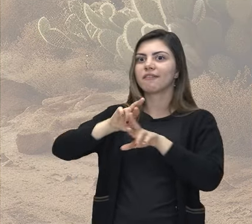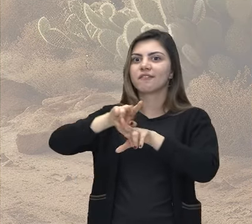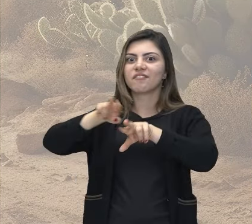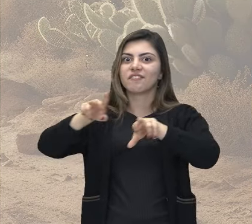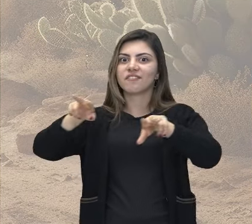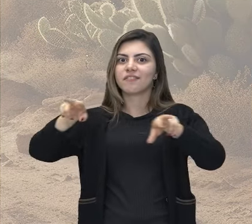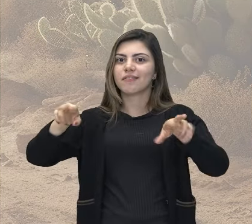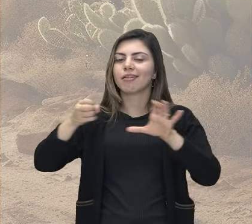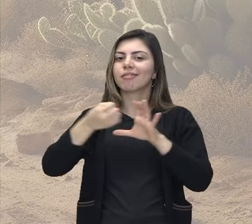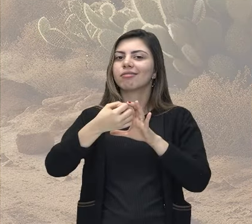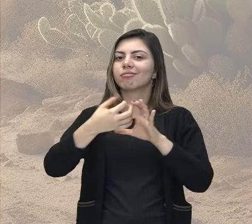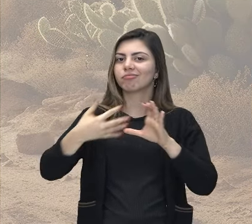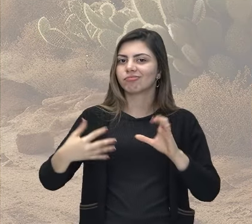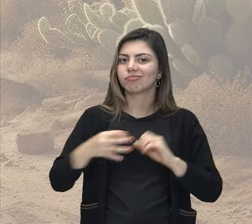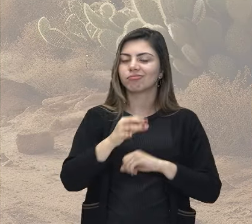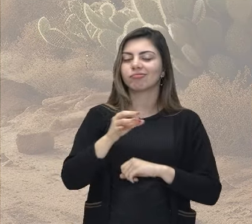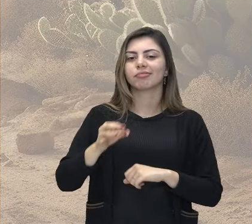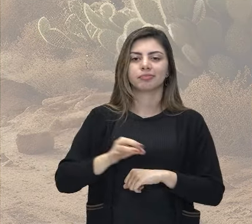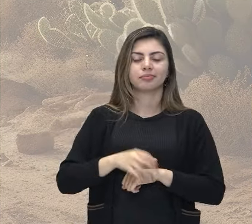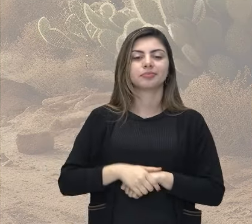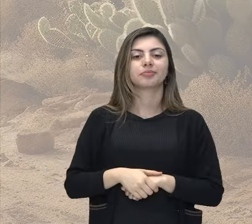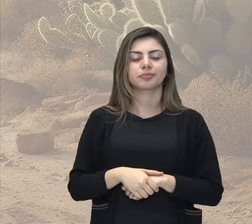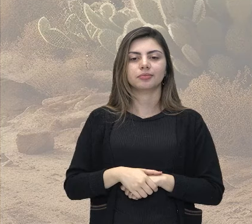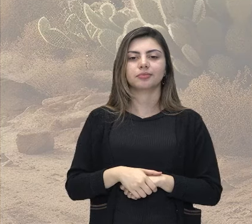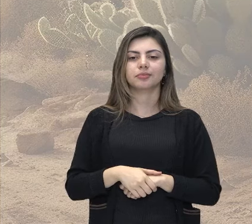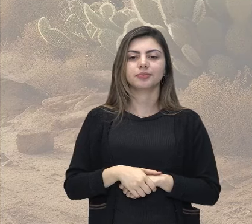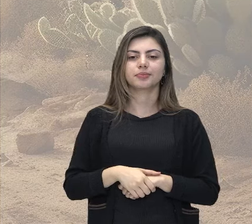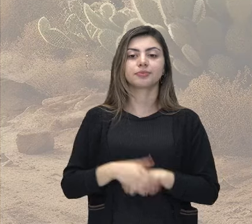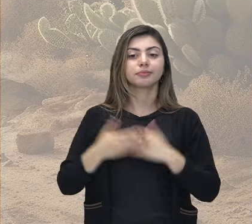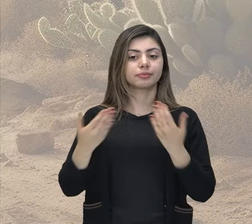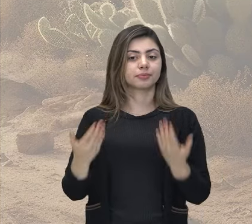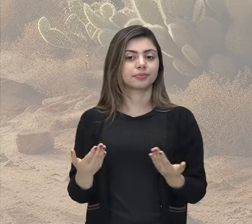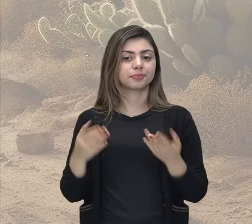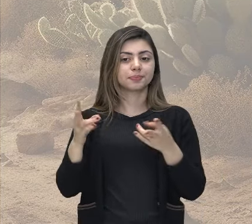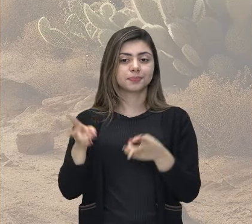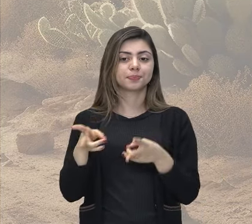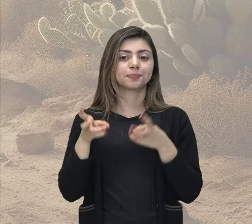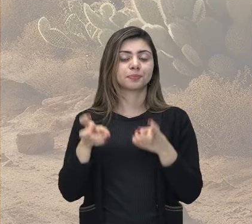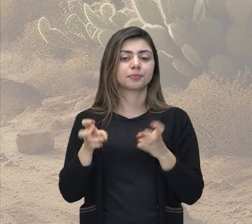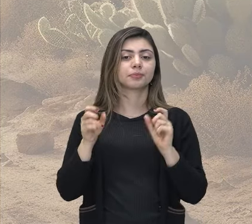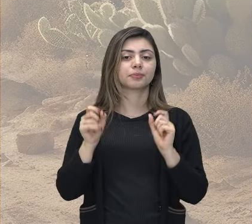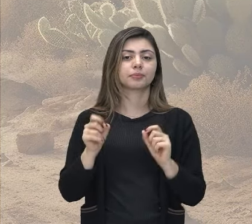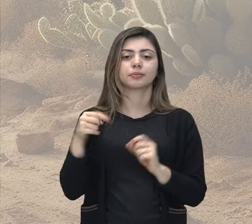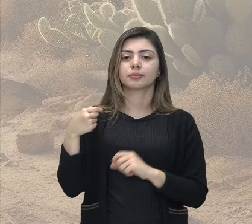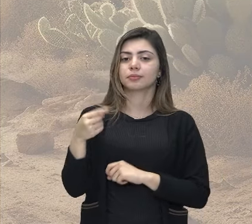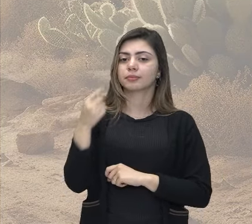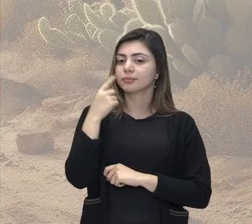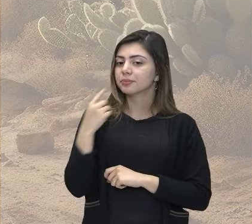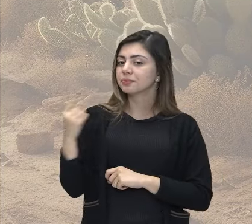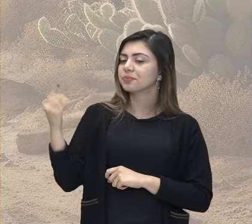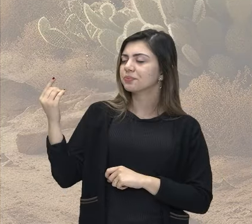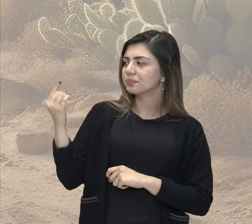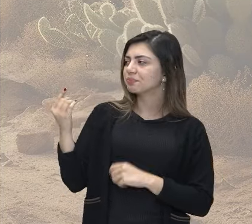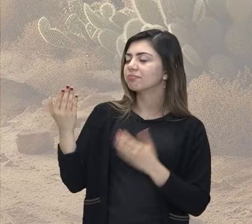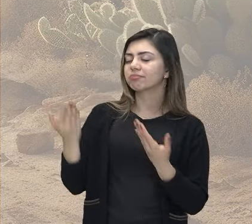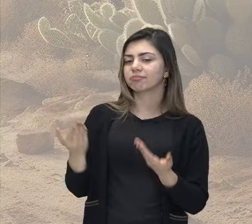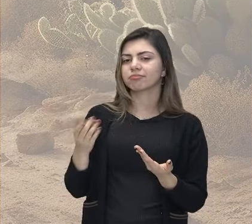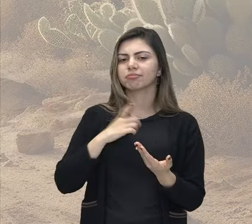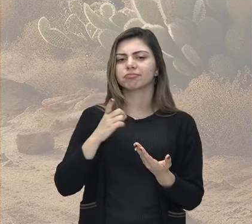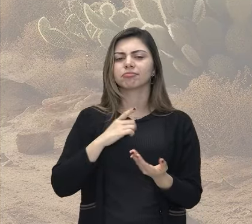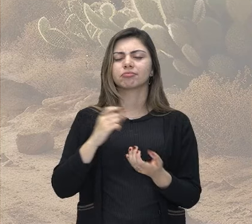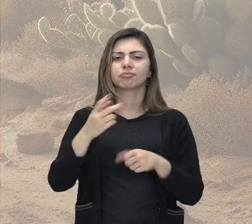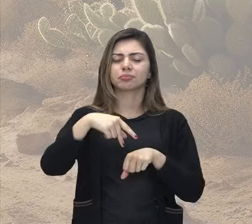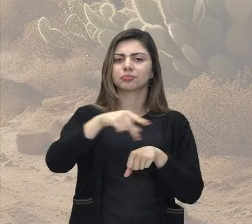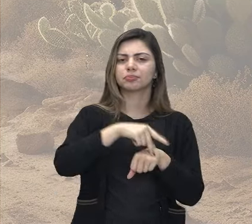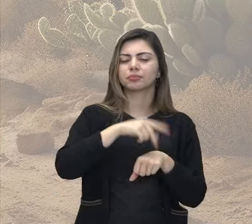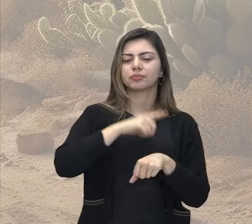essas características, tá? Aí do México. Então, olha só. A gente observa que o México, em várias áreas